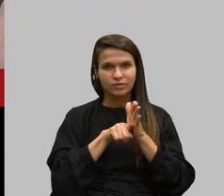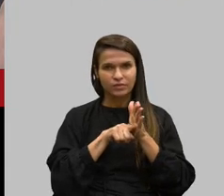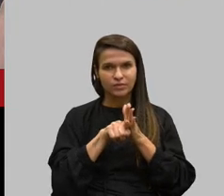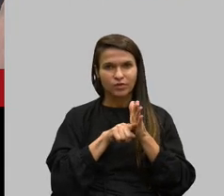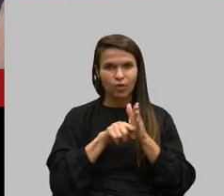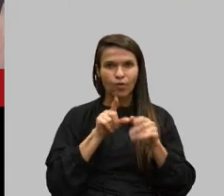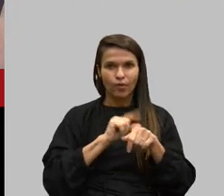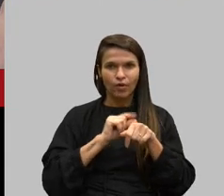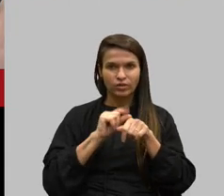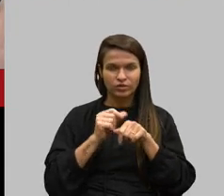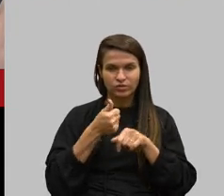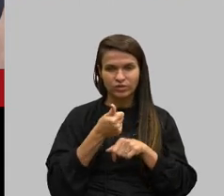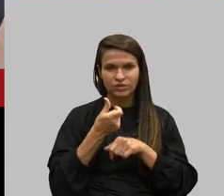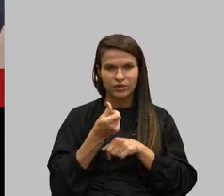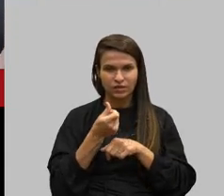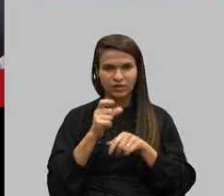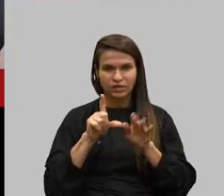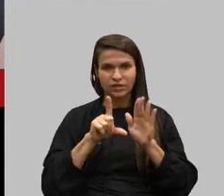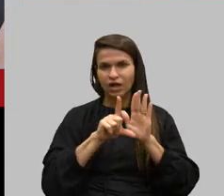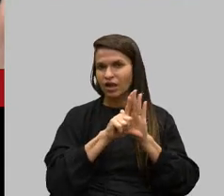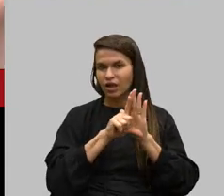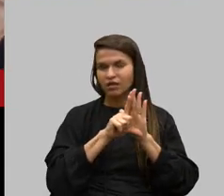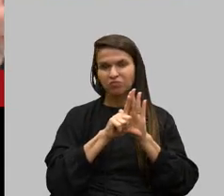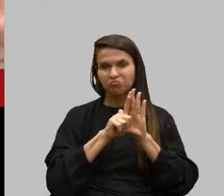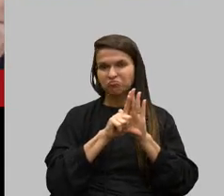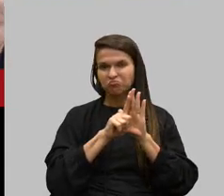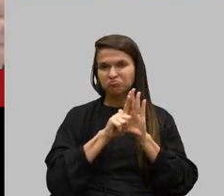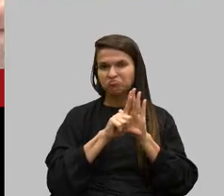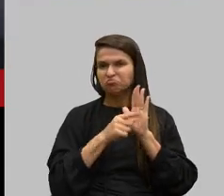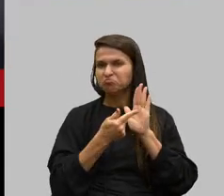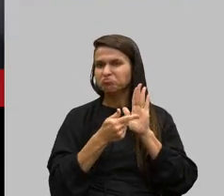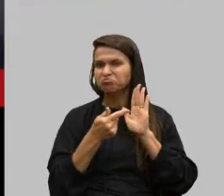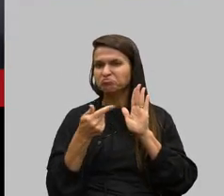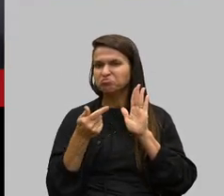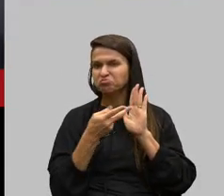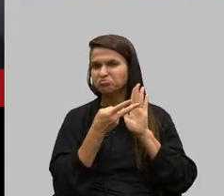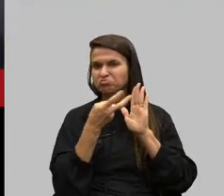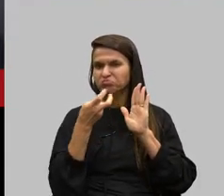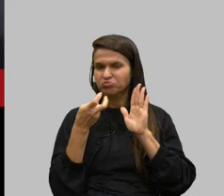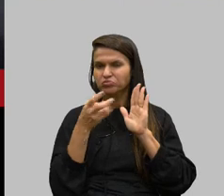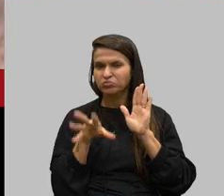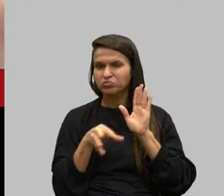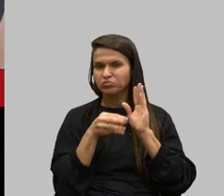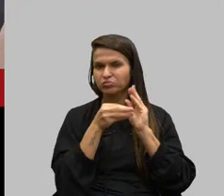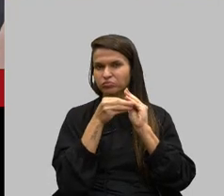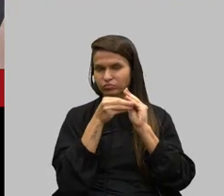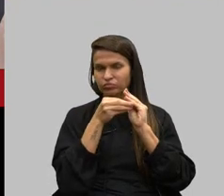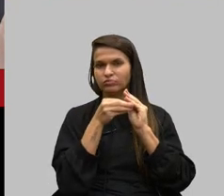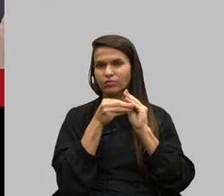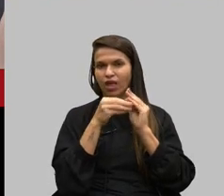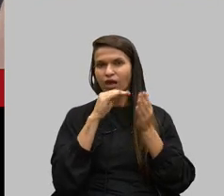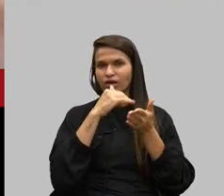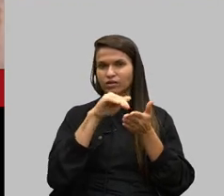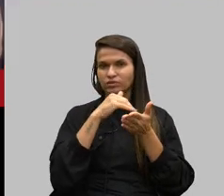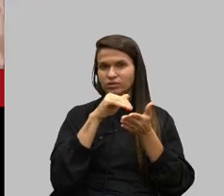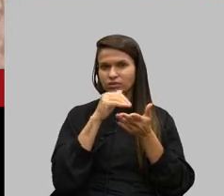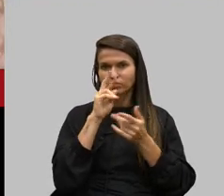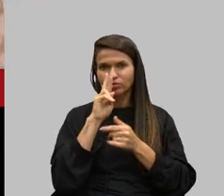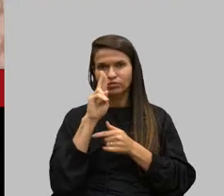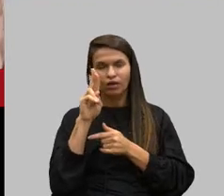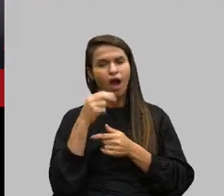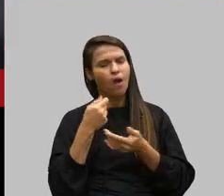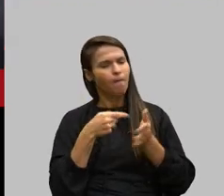artigo 16 dessa lei Aqui não está prevista essas atribuições a a secretaria do Senhor eu